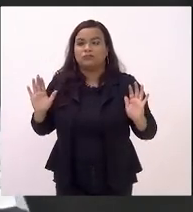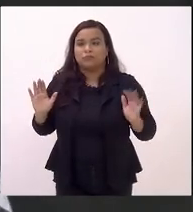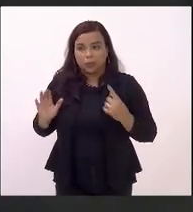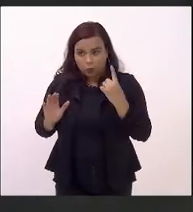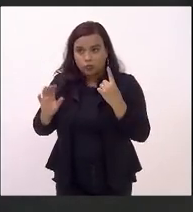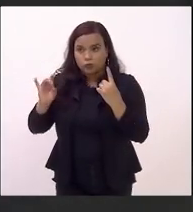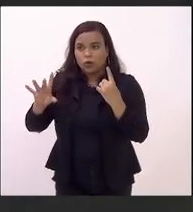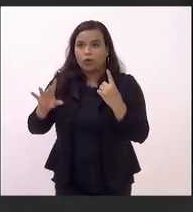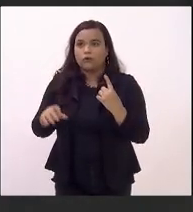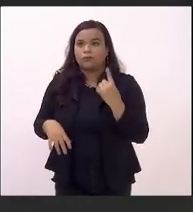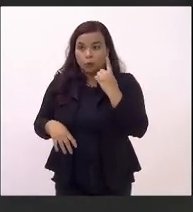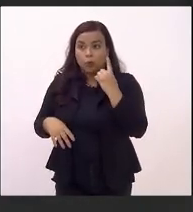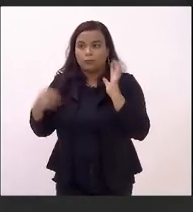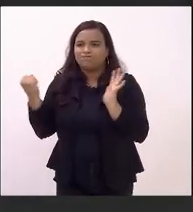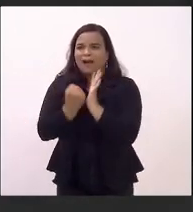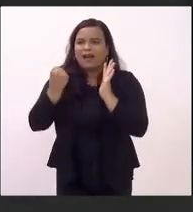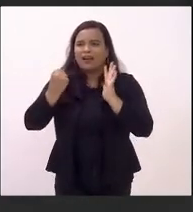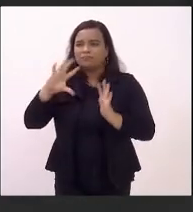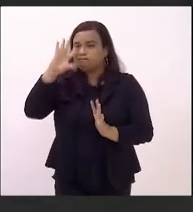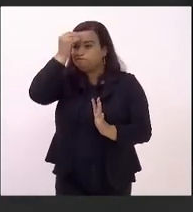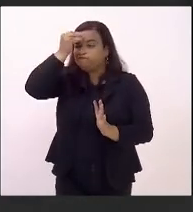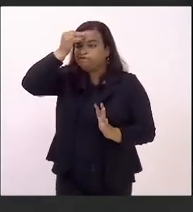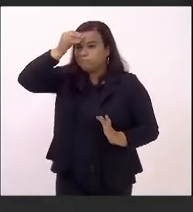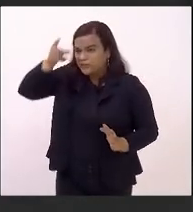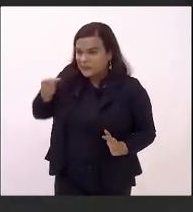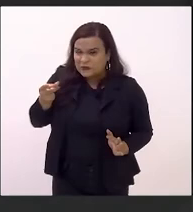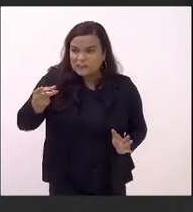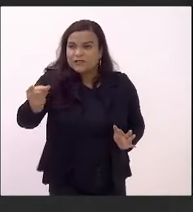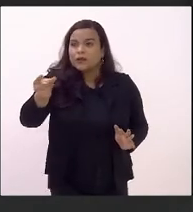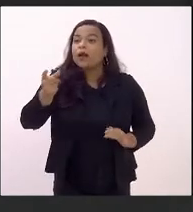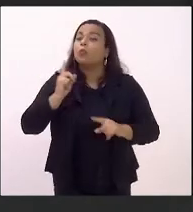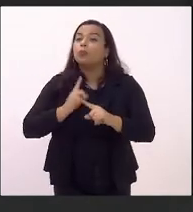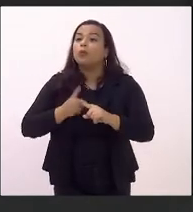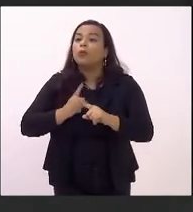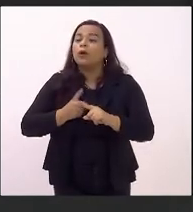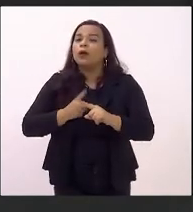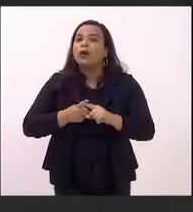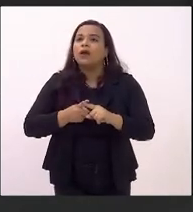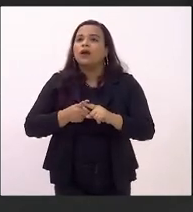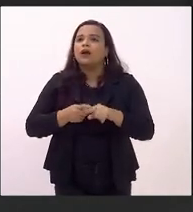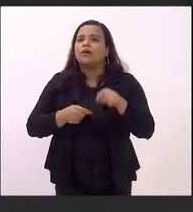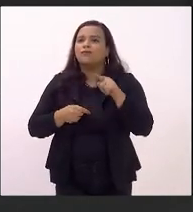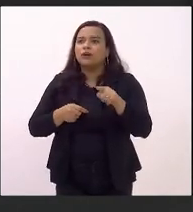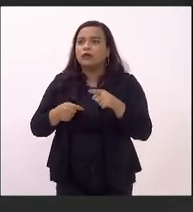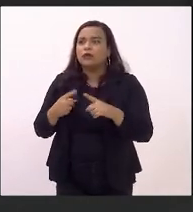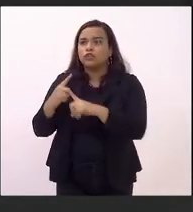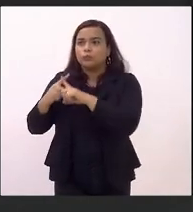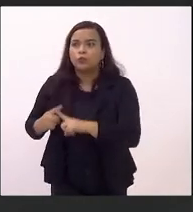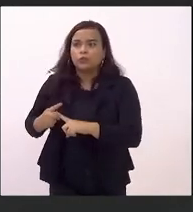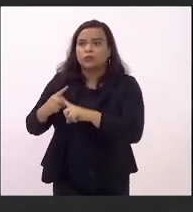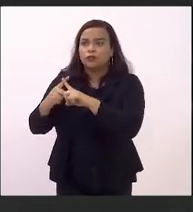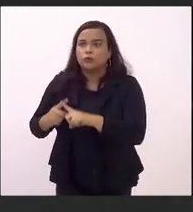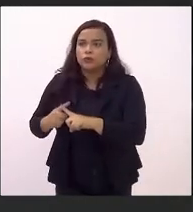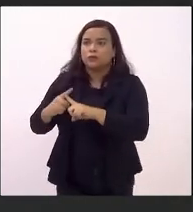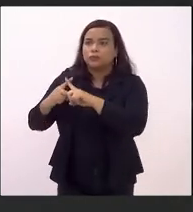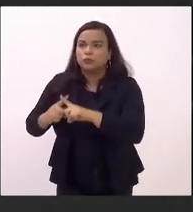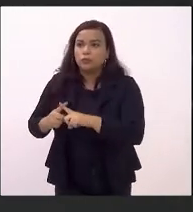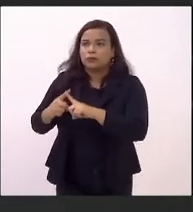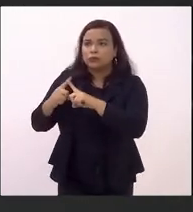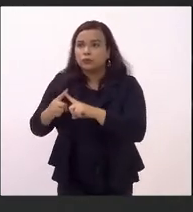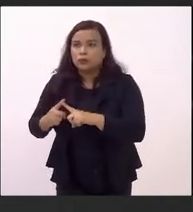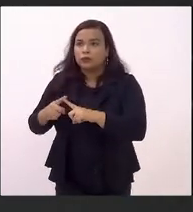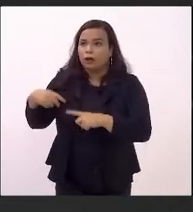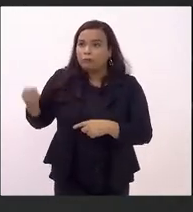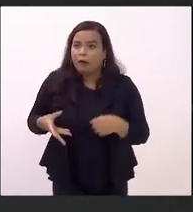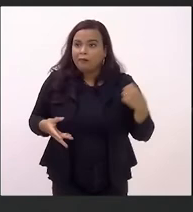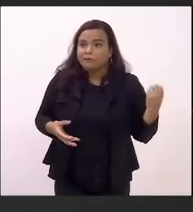Tem que ser um mandato que marque. Sabe por quê? Quando você fica disputando, às vezes, o mandato, você fica